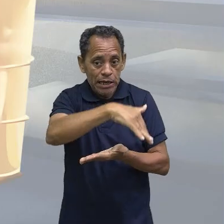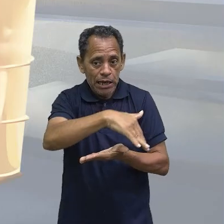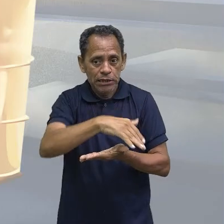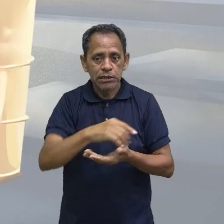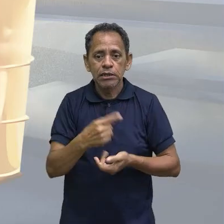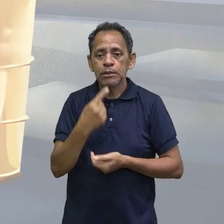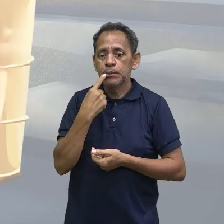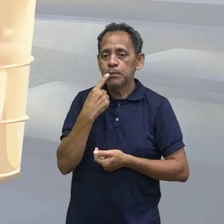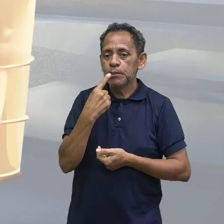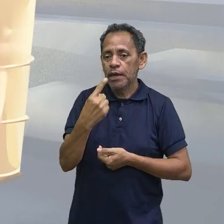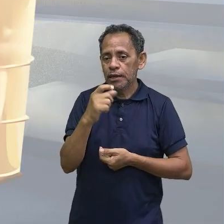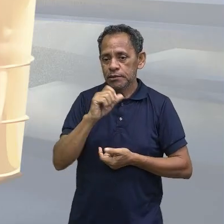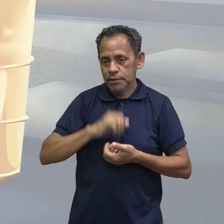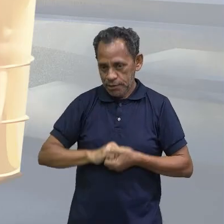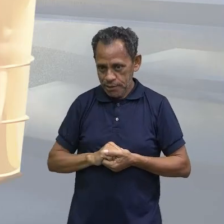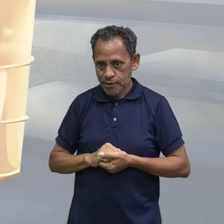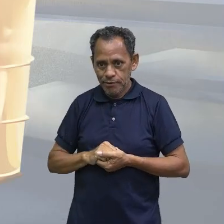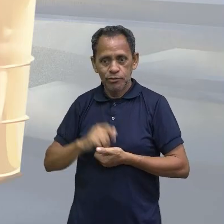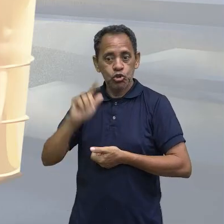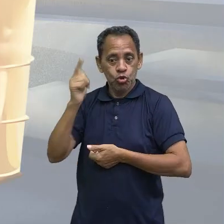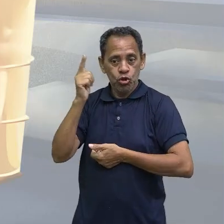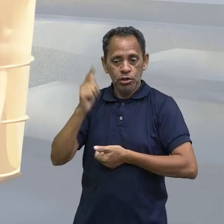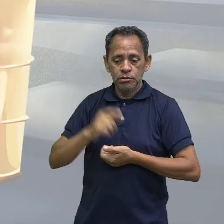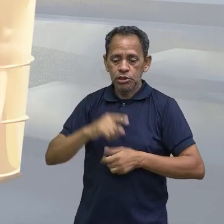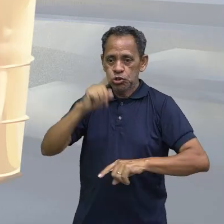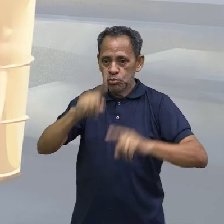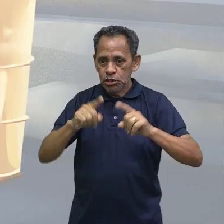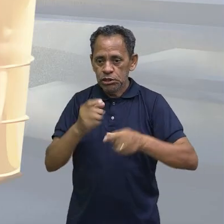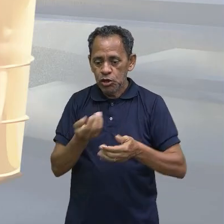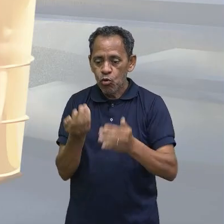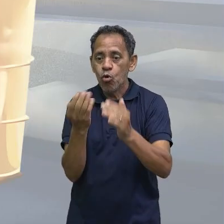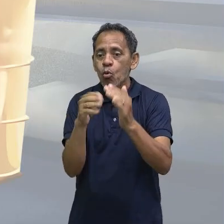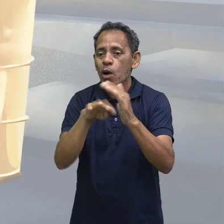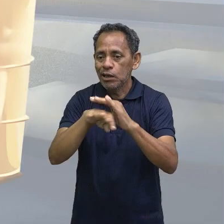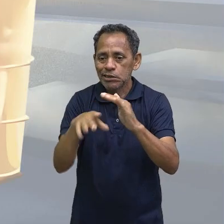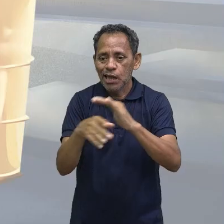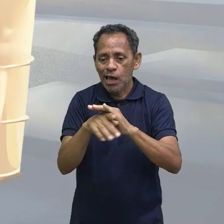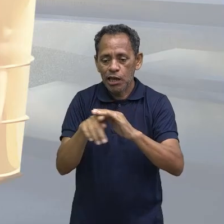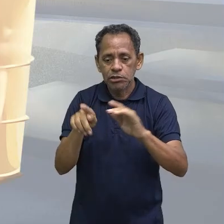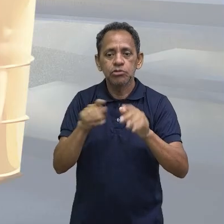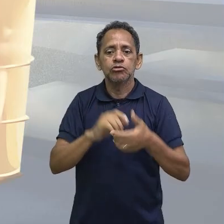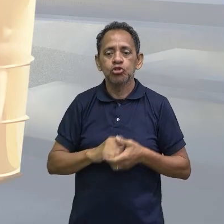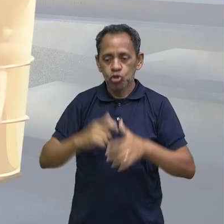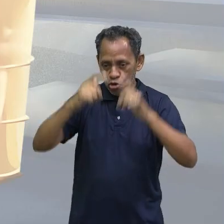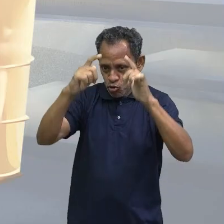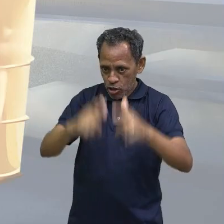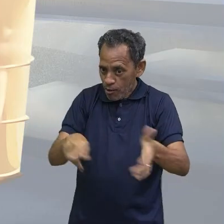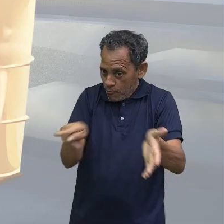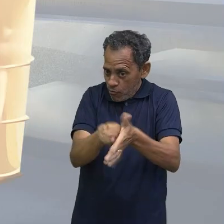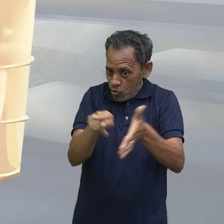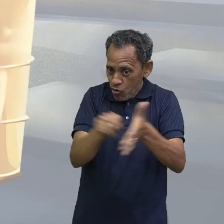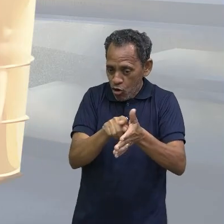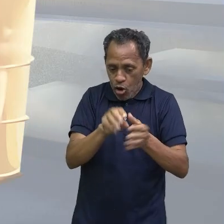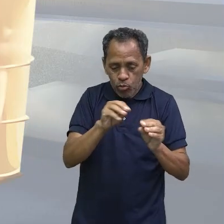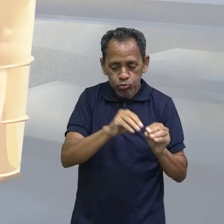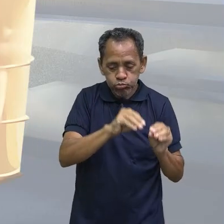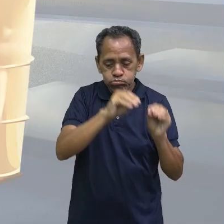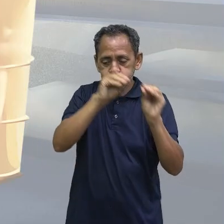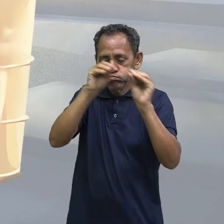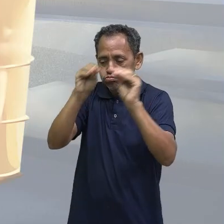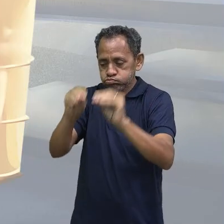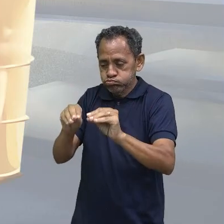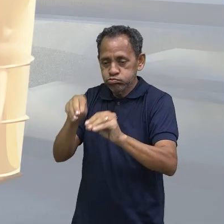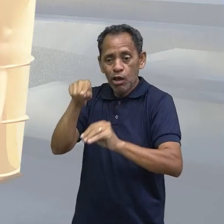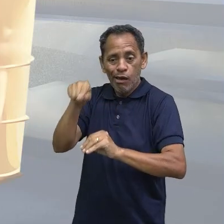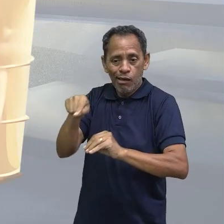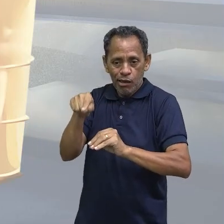próximo de Goiânia. Esses materiais foram acondicionados em contêineres especiais e transportados para esse local